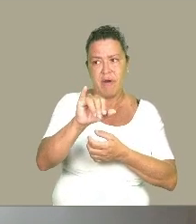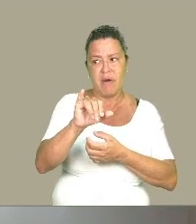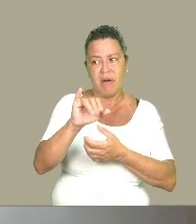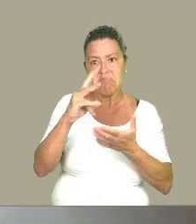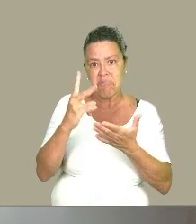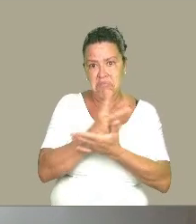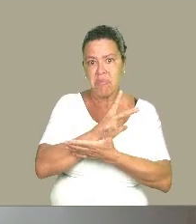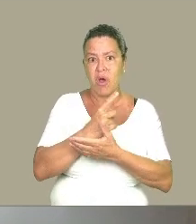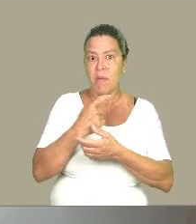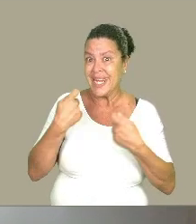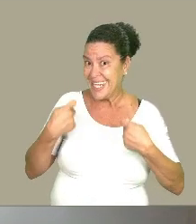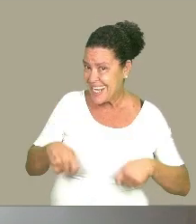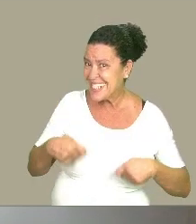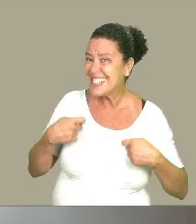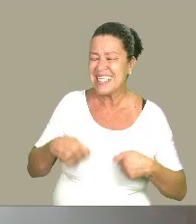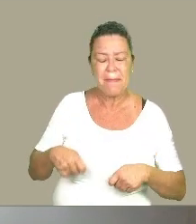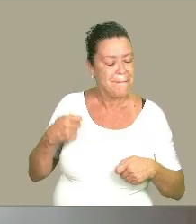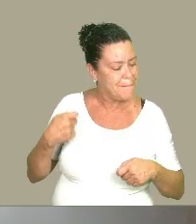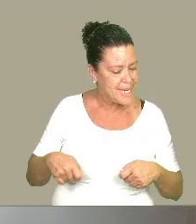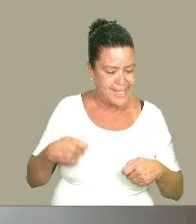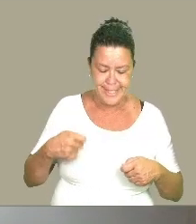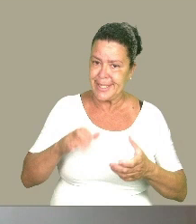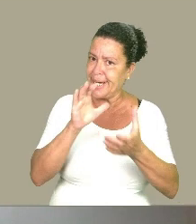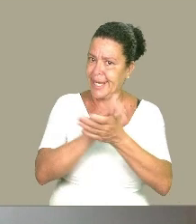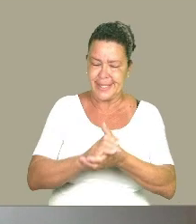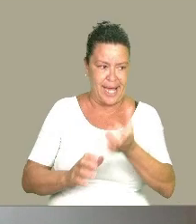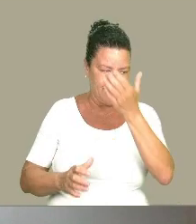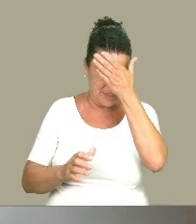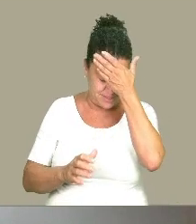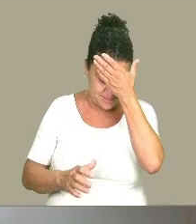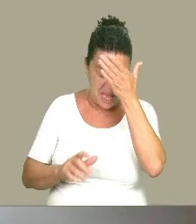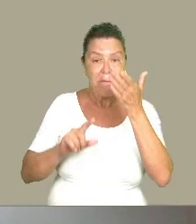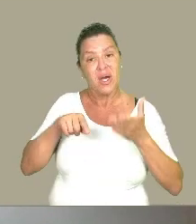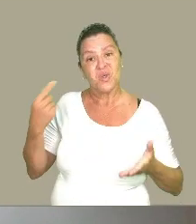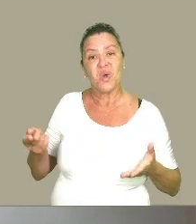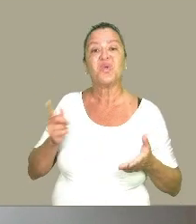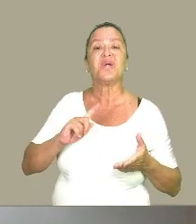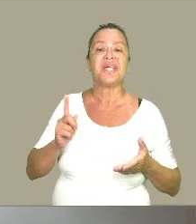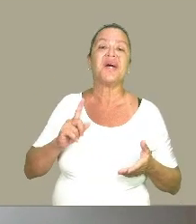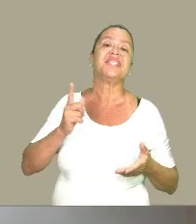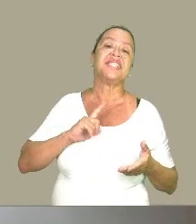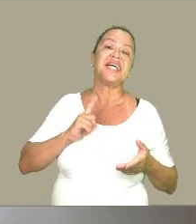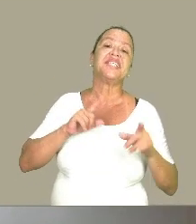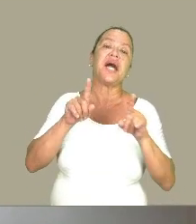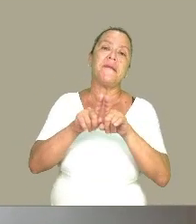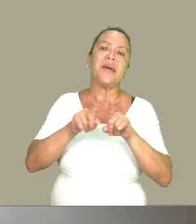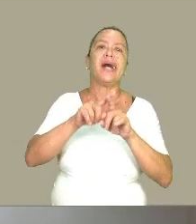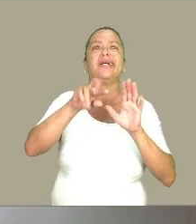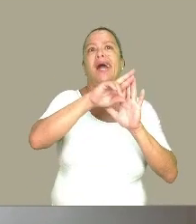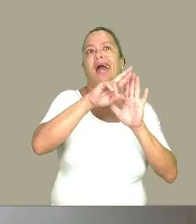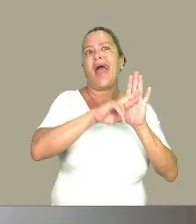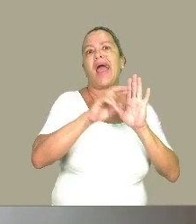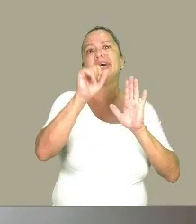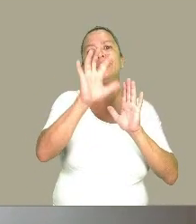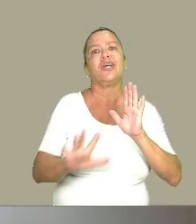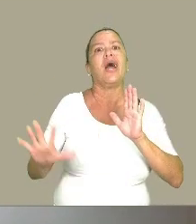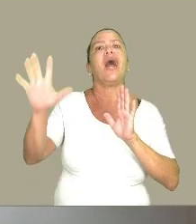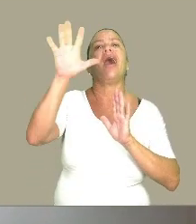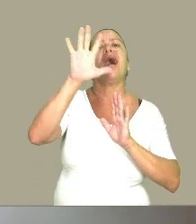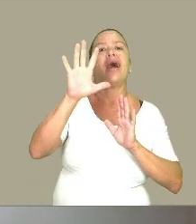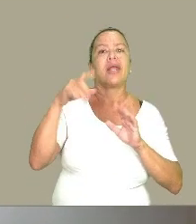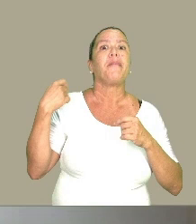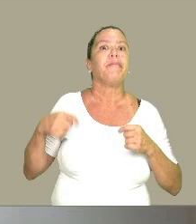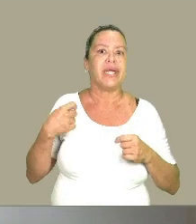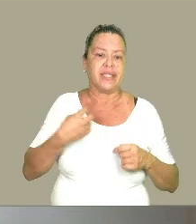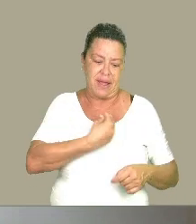como uma necessidade, como uma obrigação, mas em outro não. A gente tem ali o regramento geral das pessoas que deverão passar pela